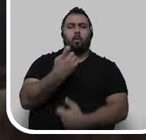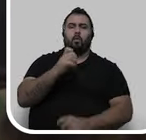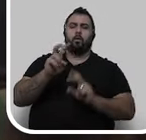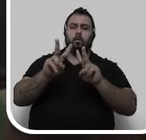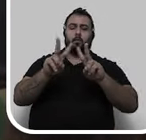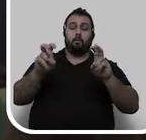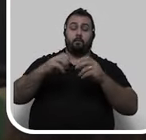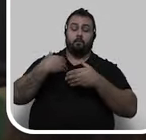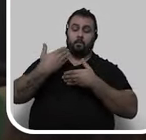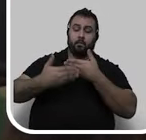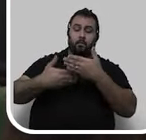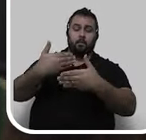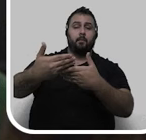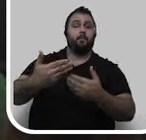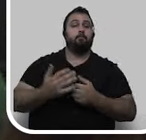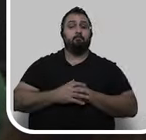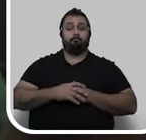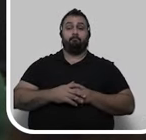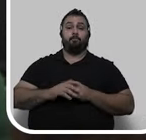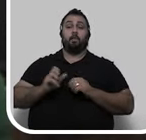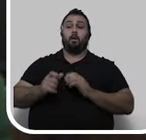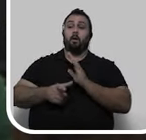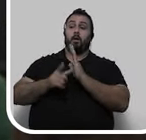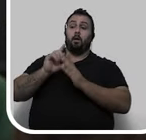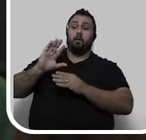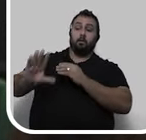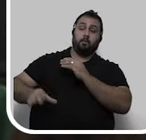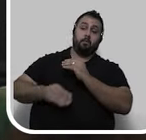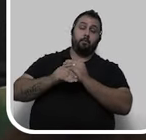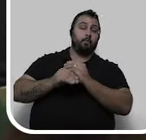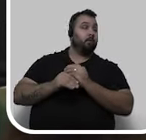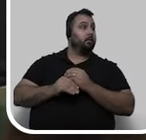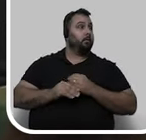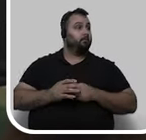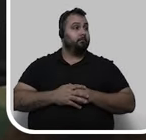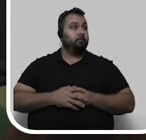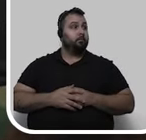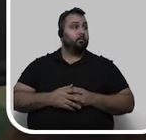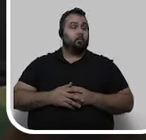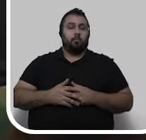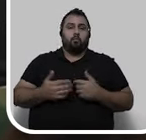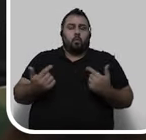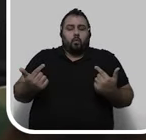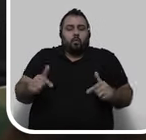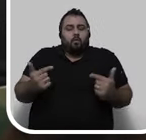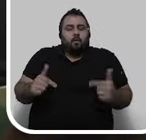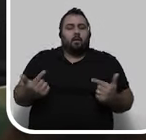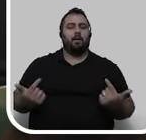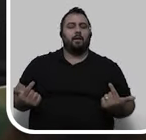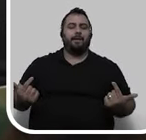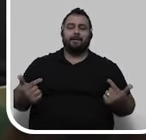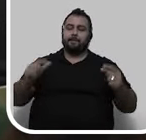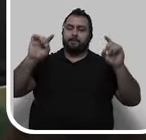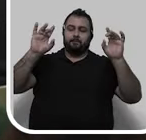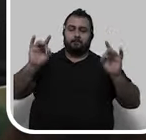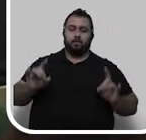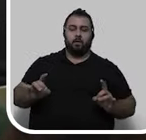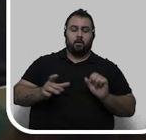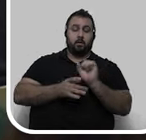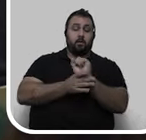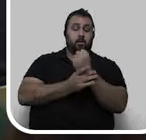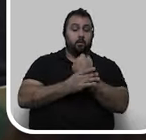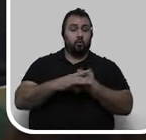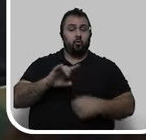só para complementar, antes de te passar a palavra, não existem especialistas de segurança